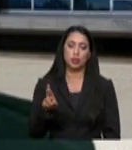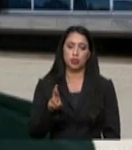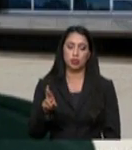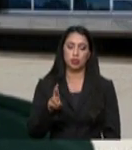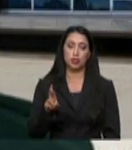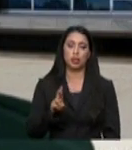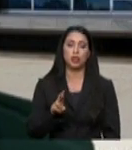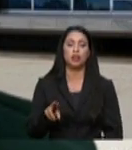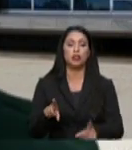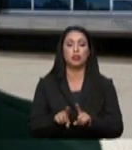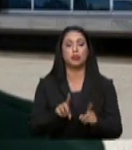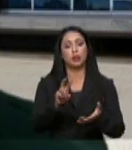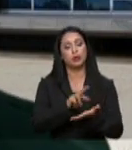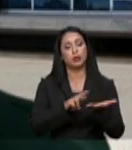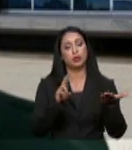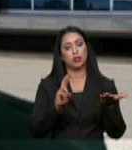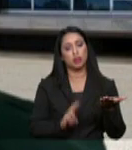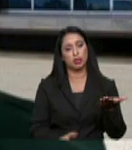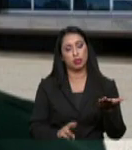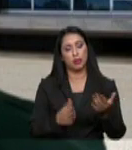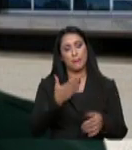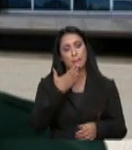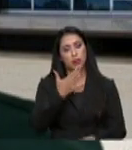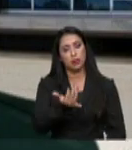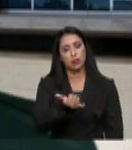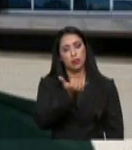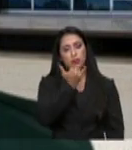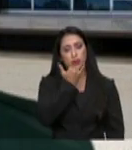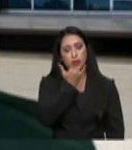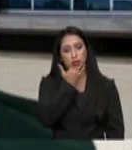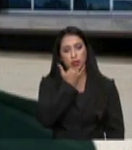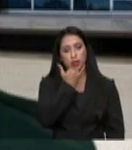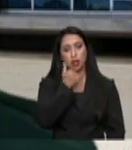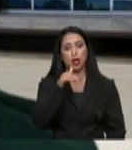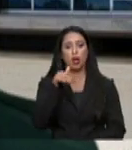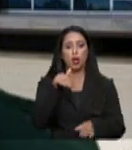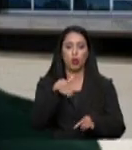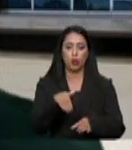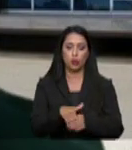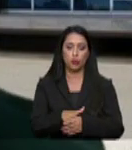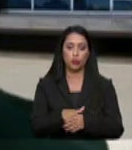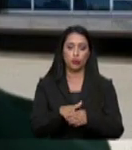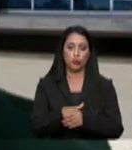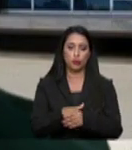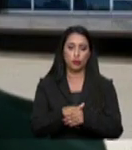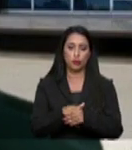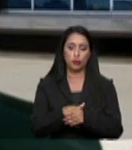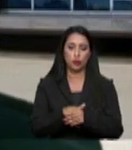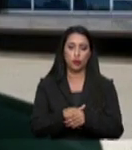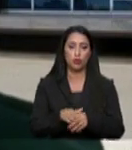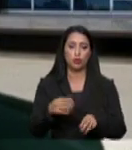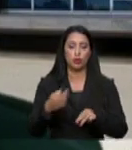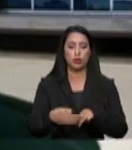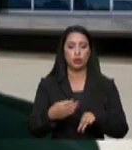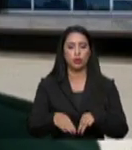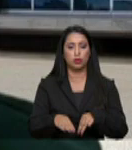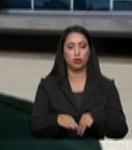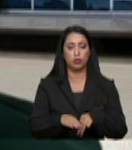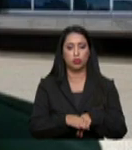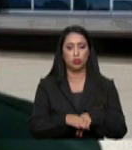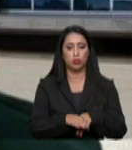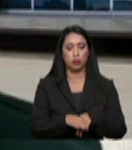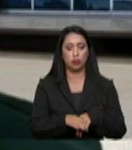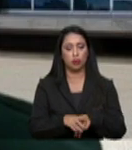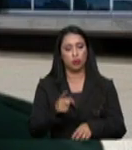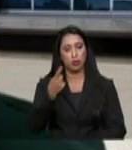República a atuação do eminente relator pedindo velha vem fundamental de voto EA compreensão do eminente risco e